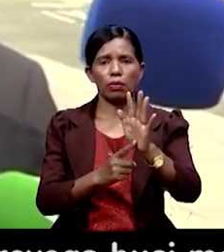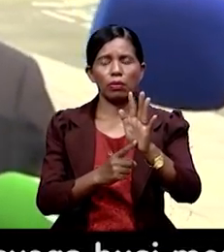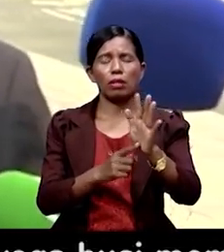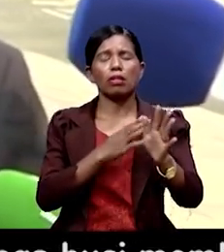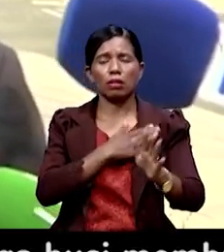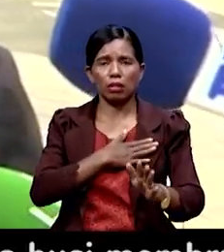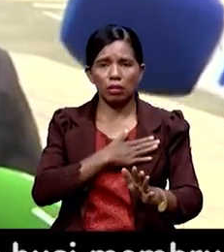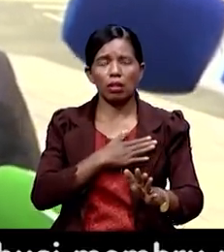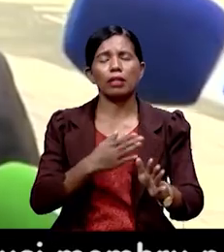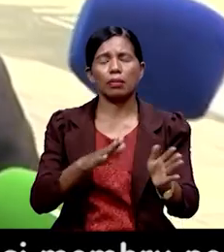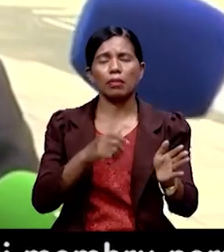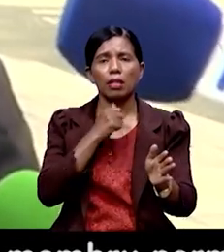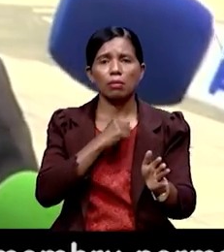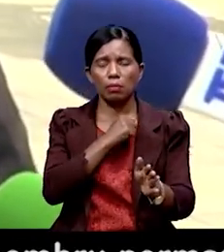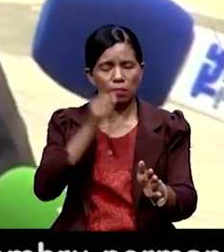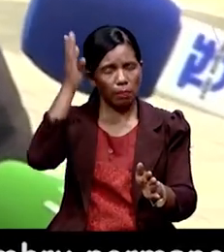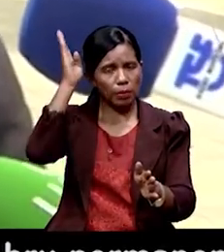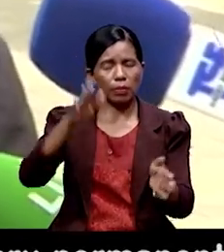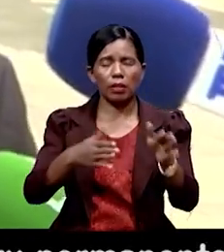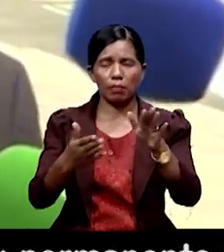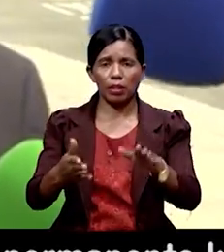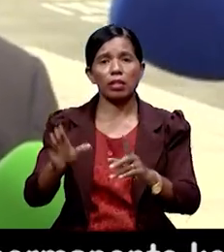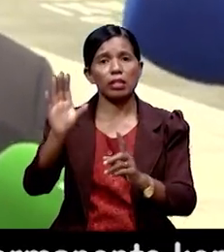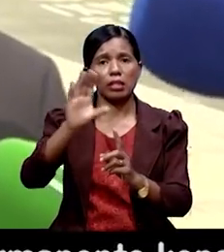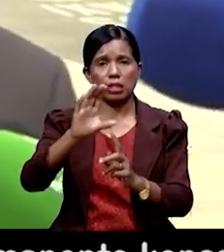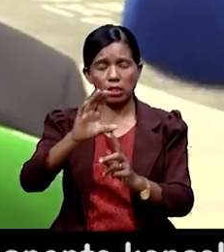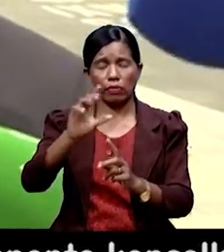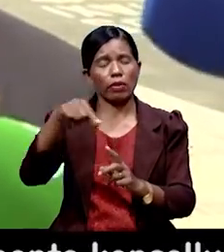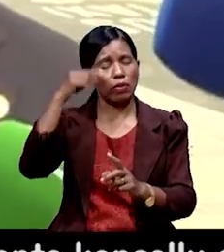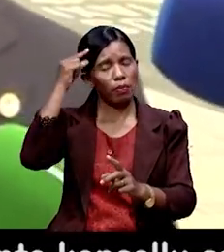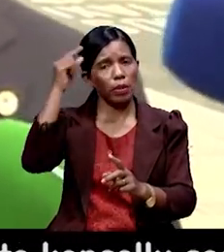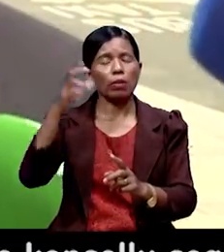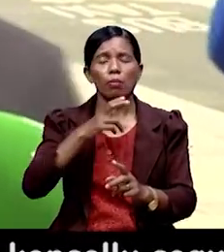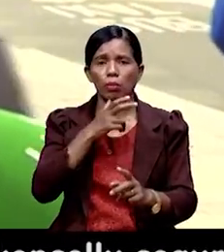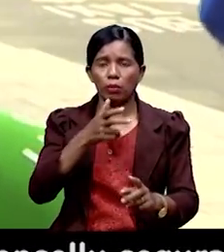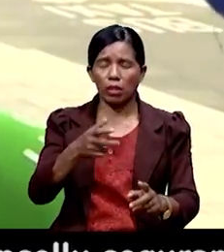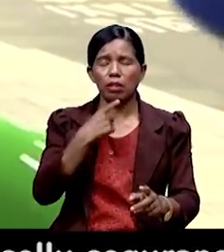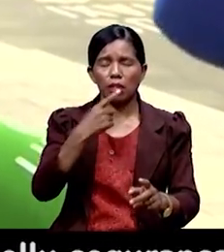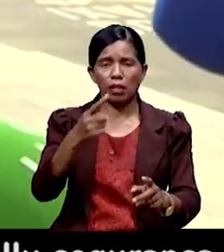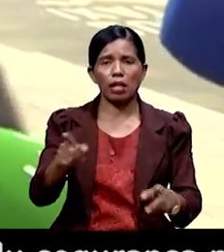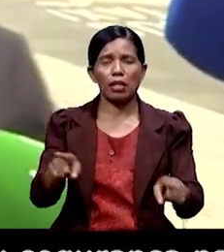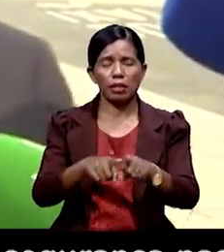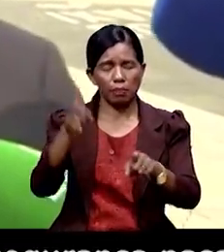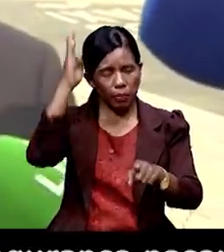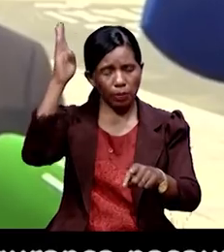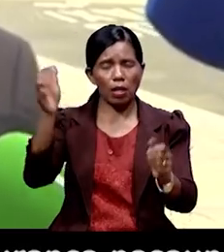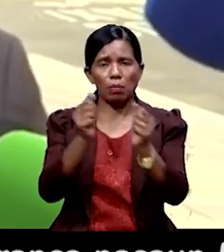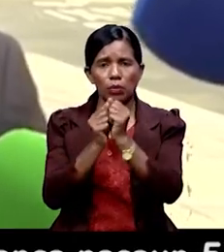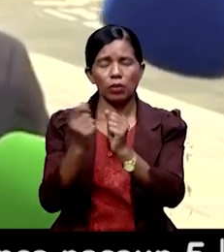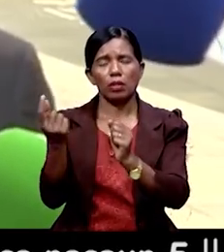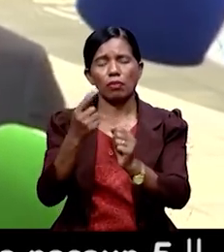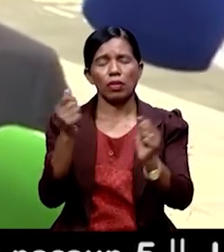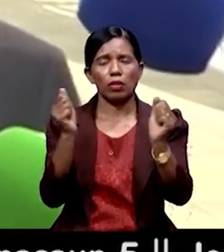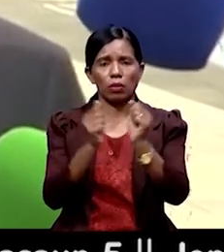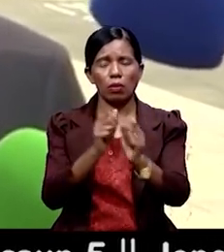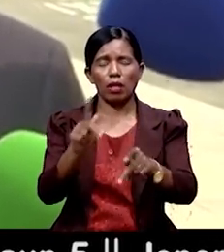Basílio do Nascimento Nemate. Chefe governo português ne hateten, Dom Basílio Hanesan Bispo nebe mak sempre hamutu ko povo, ho de defende liberdade na